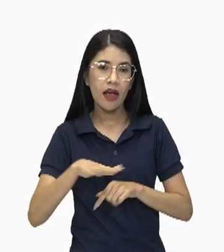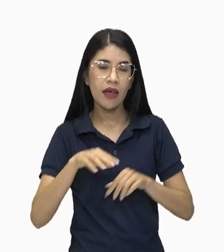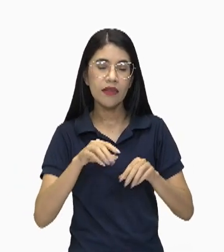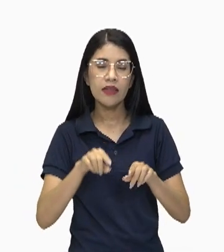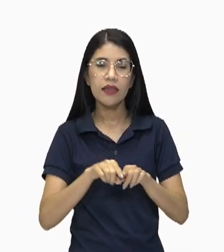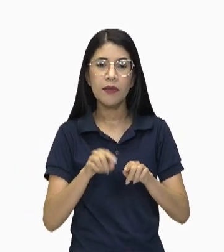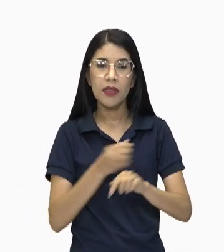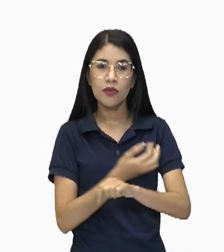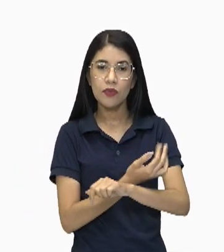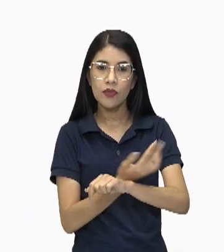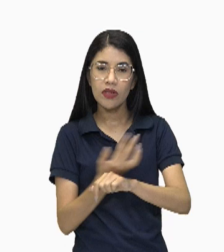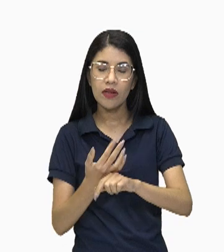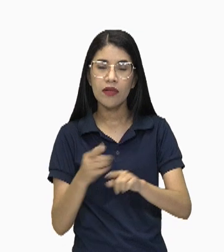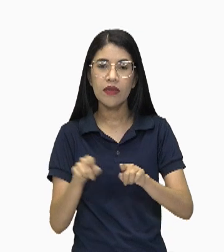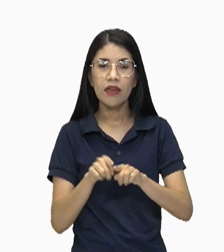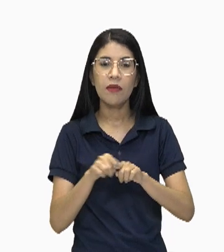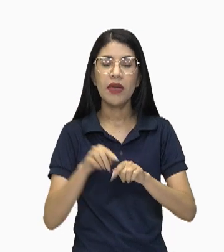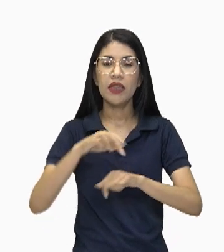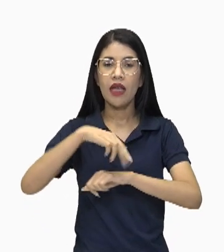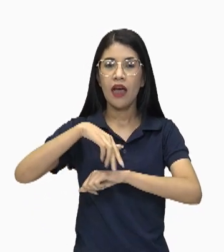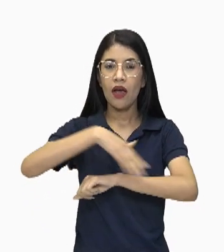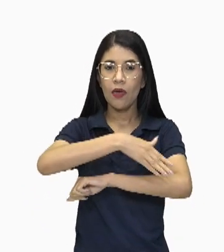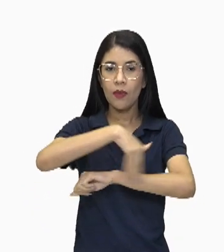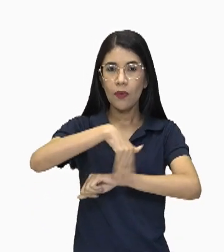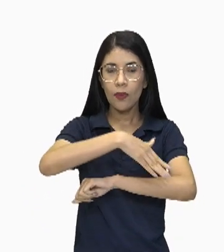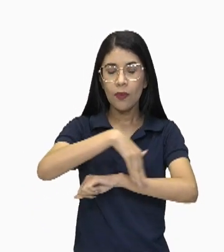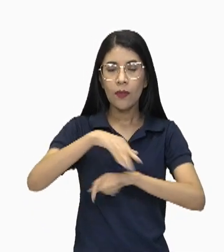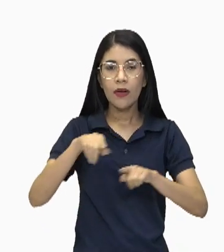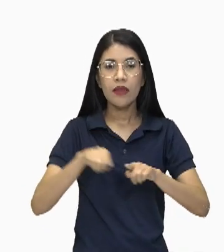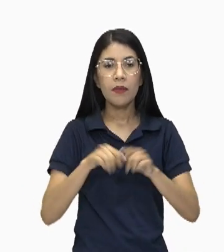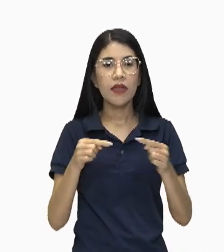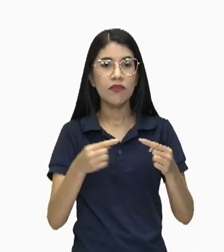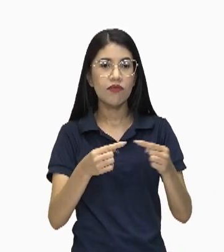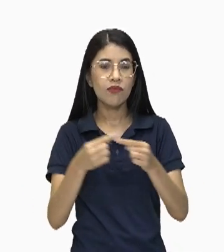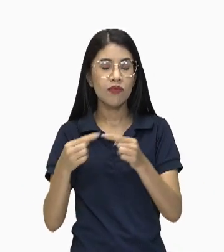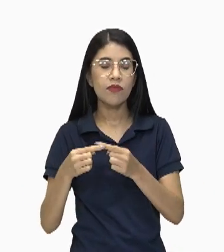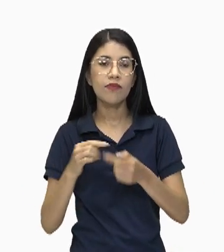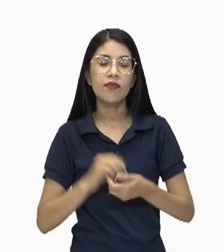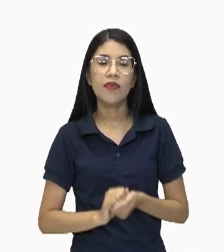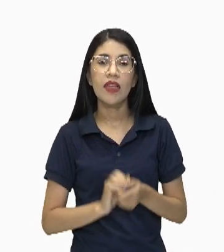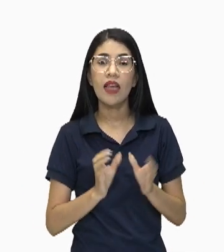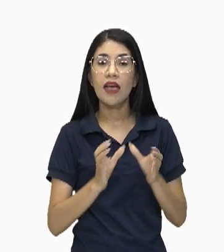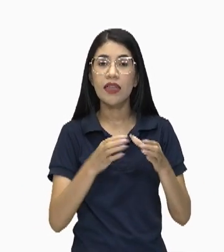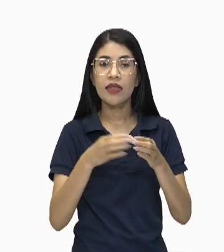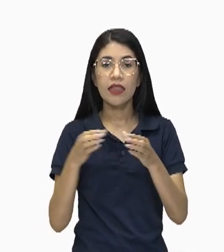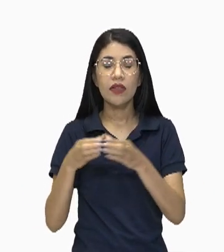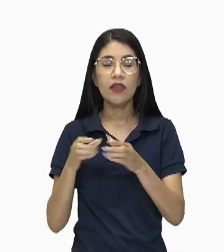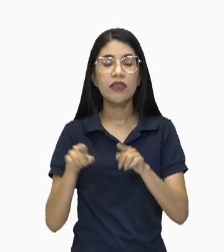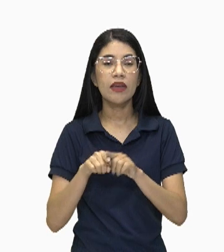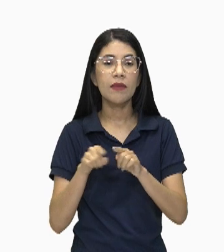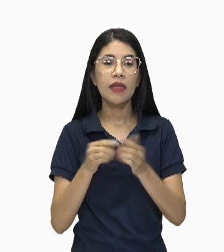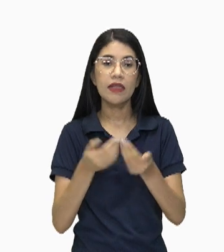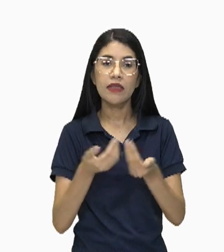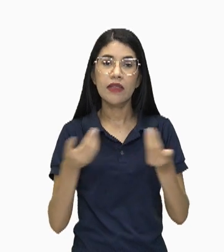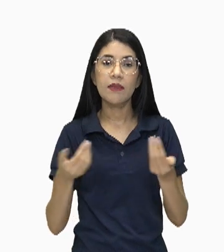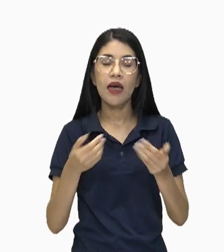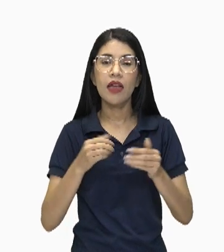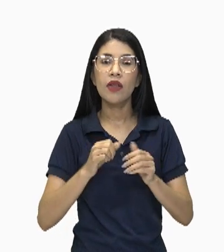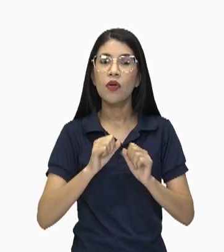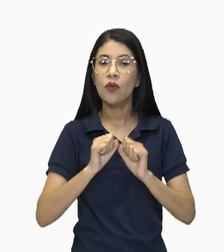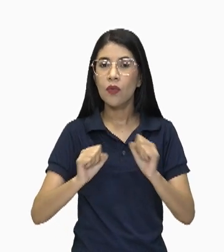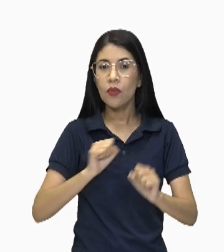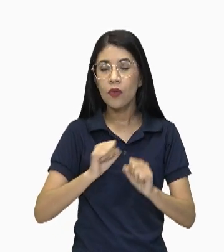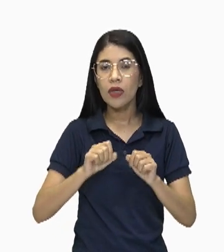e as provas combinadas. Essa categoria que citei para vocês, ela vai se subdividir ainda em corridas,